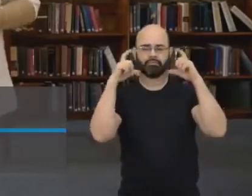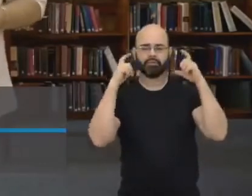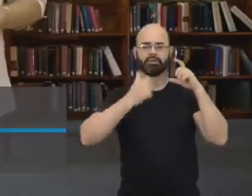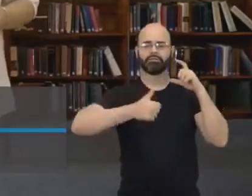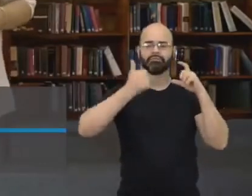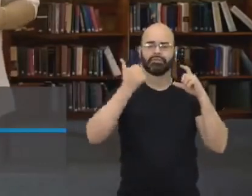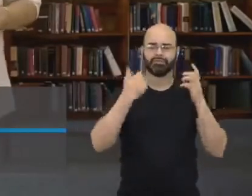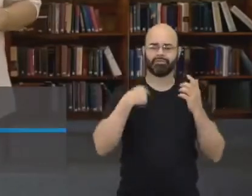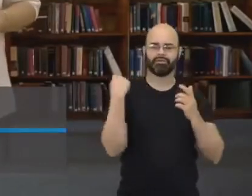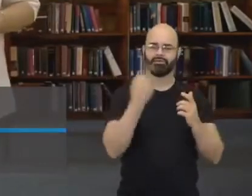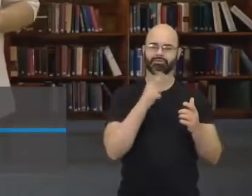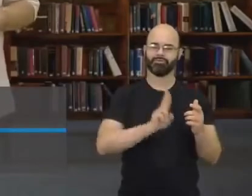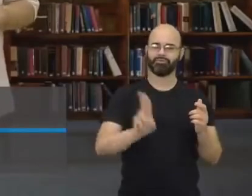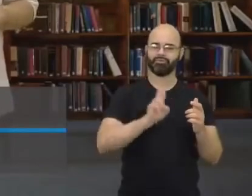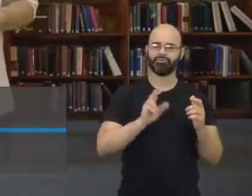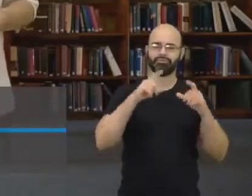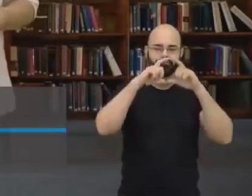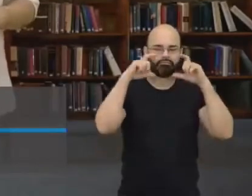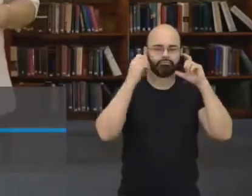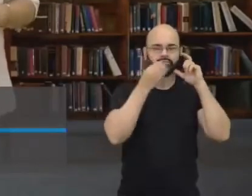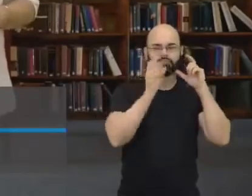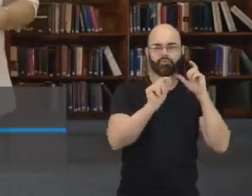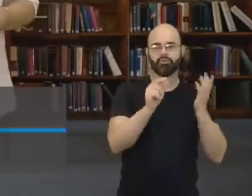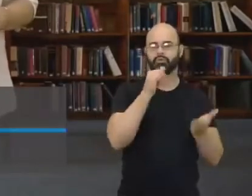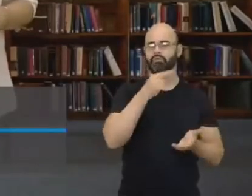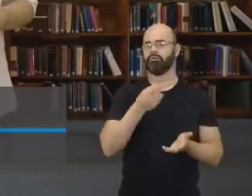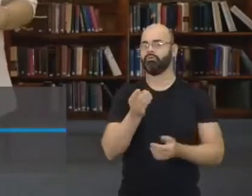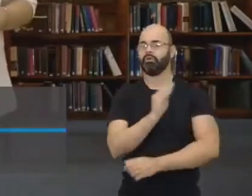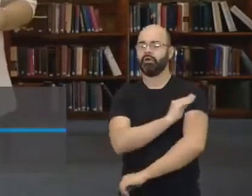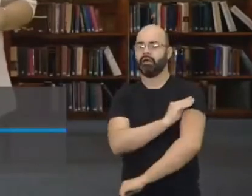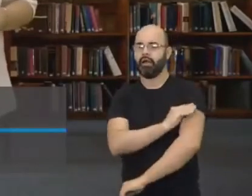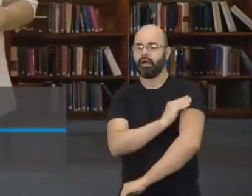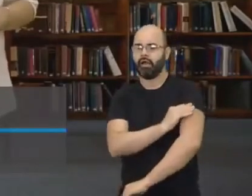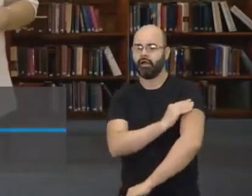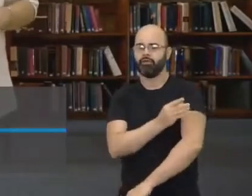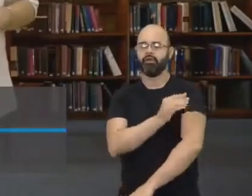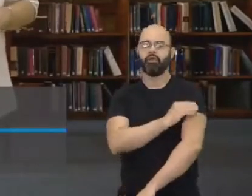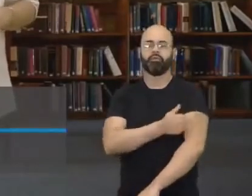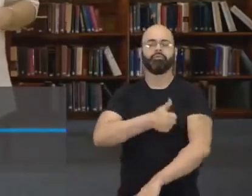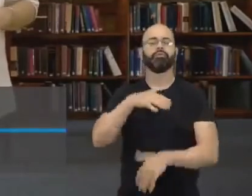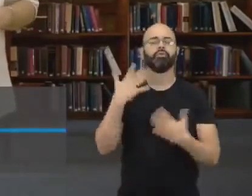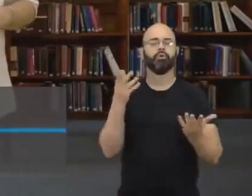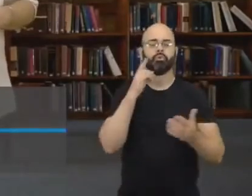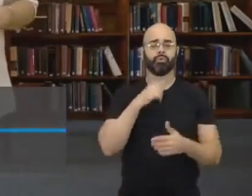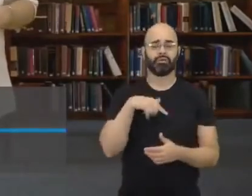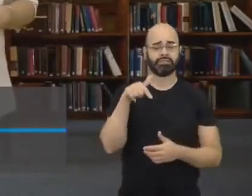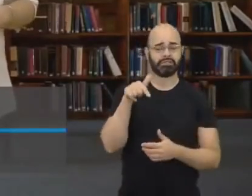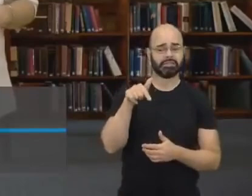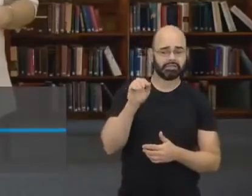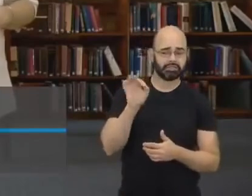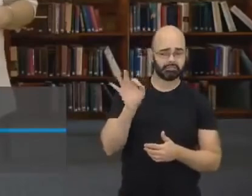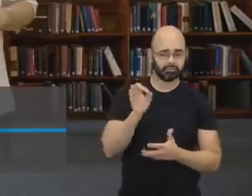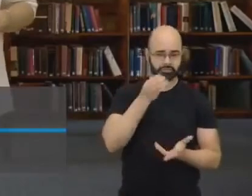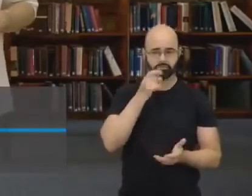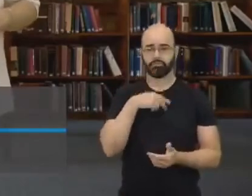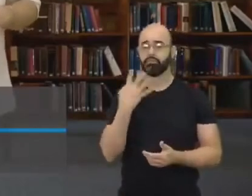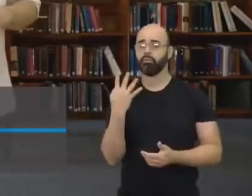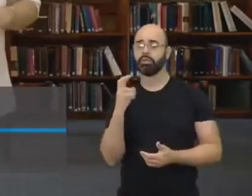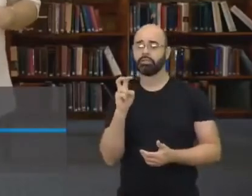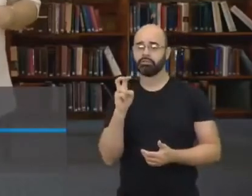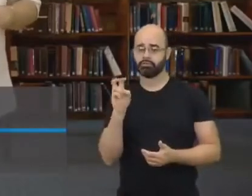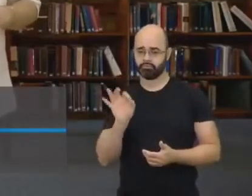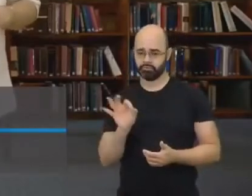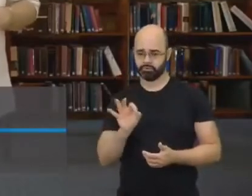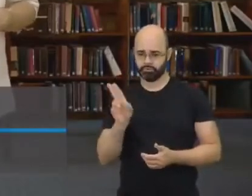que protegem mais. O álcool, às vezes tem um álcool que é 75%, mas e o 45%, será que pode usar e tal?